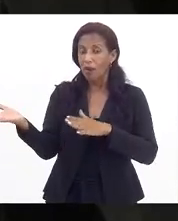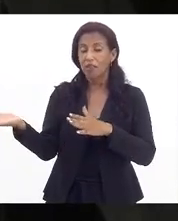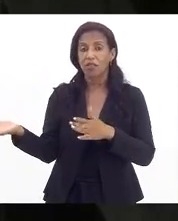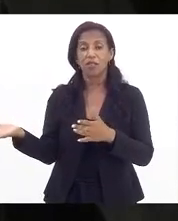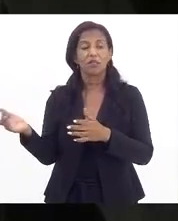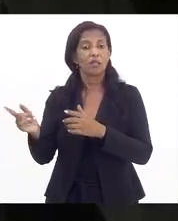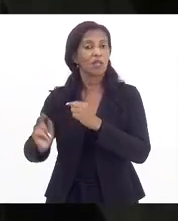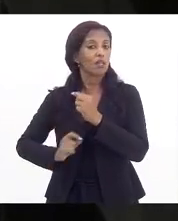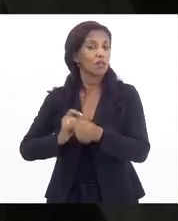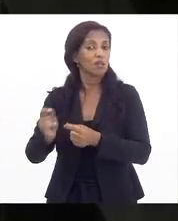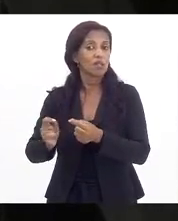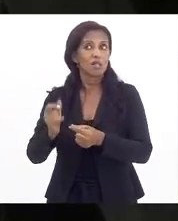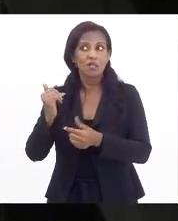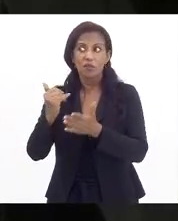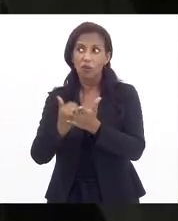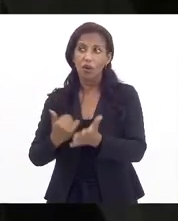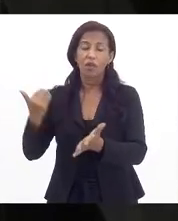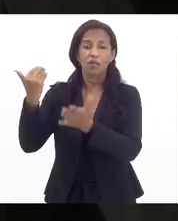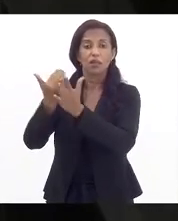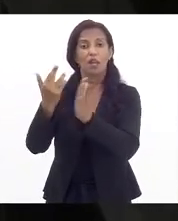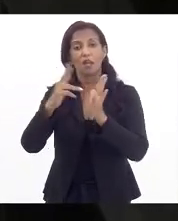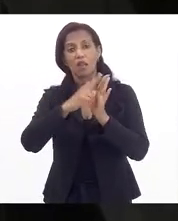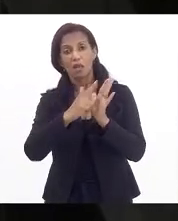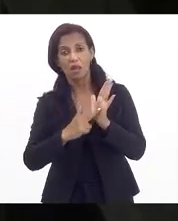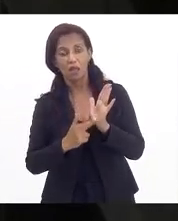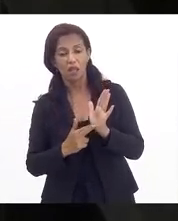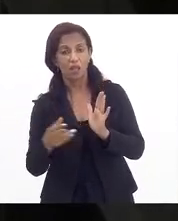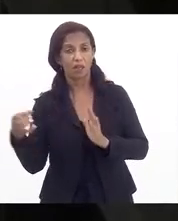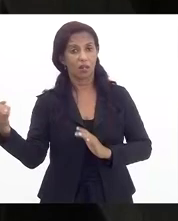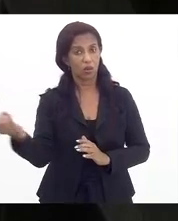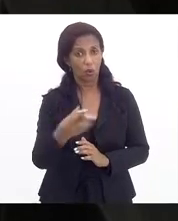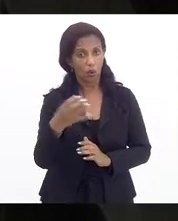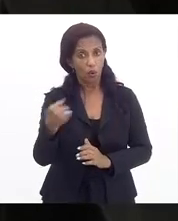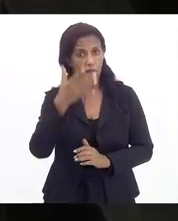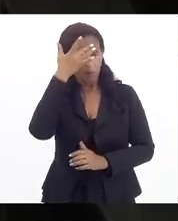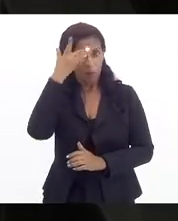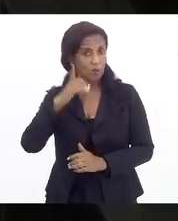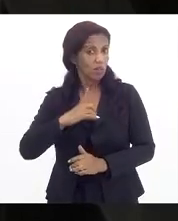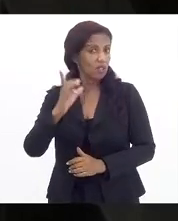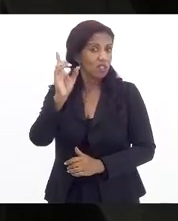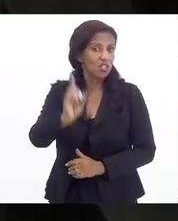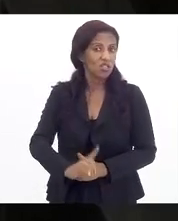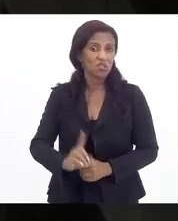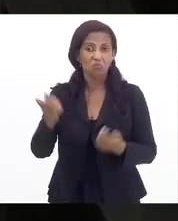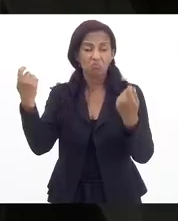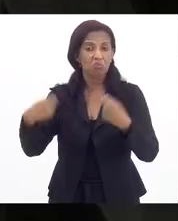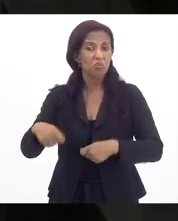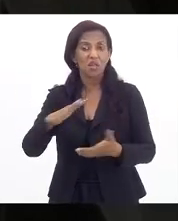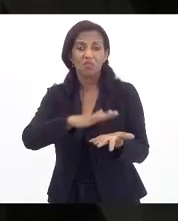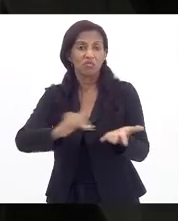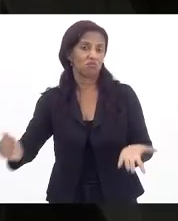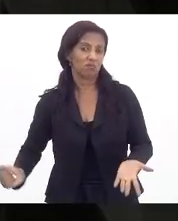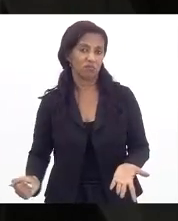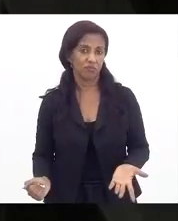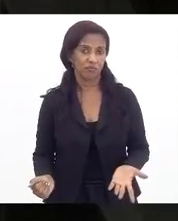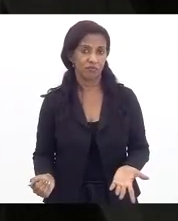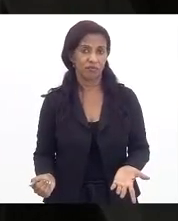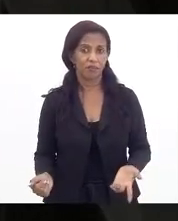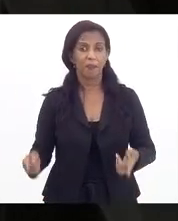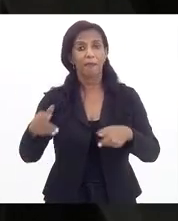vinculado ao tempo de serviço se forem apresentadas regras novas para que o servidor tem acesso ao triênio não seria necessário de grilo